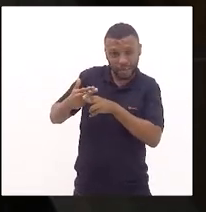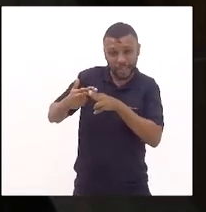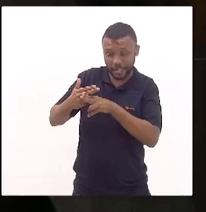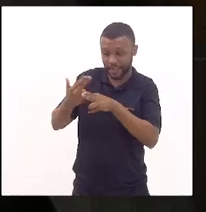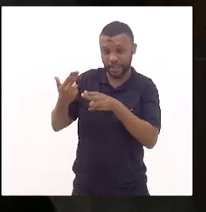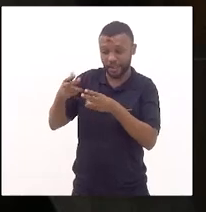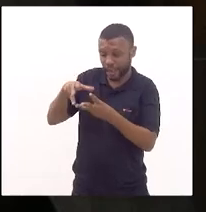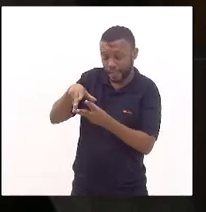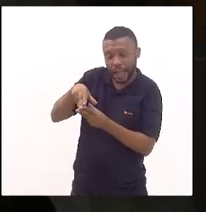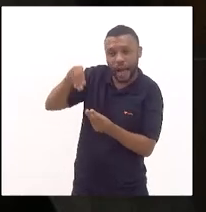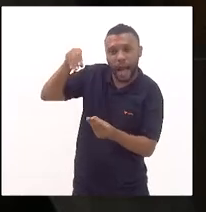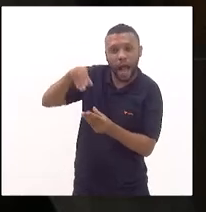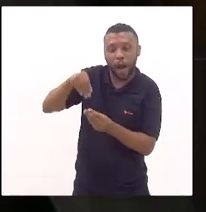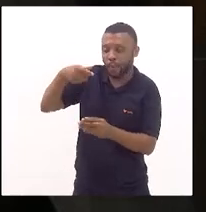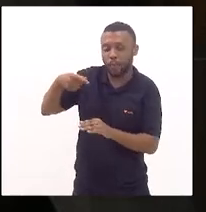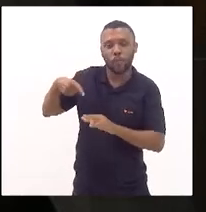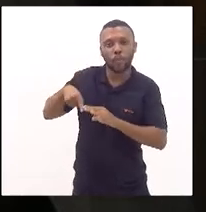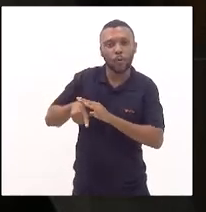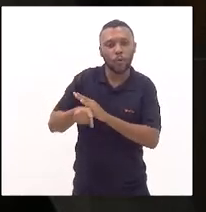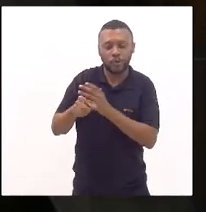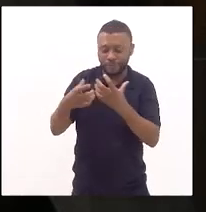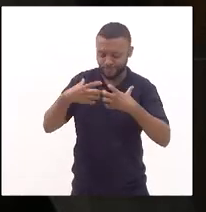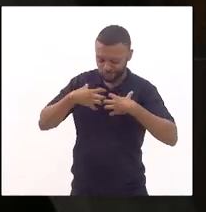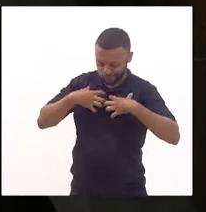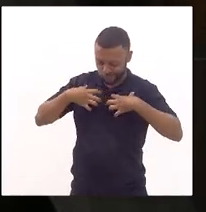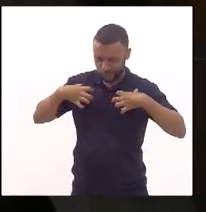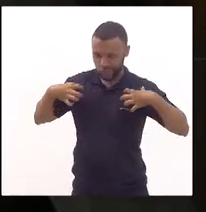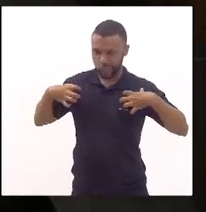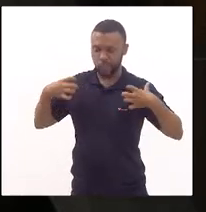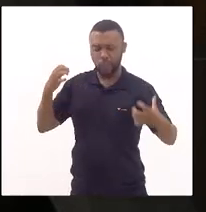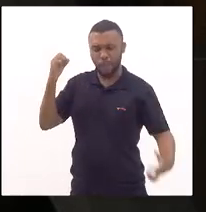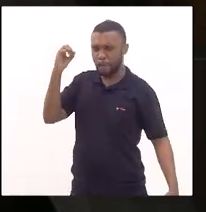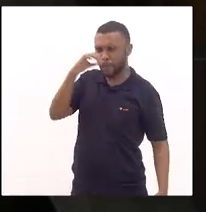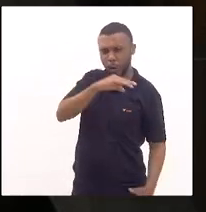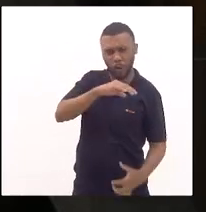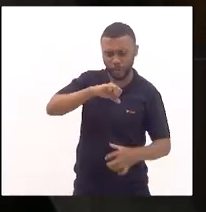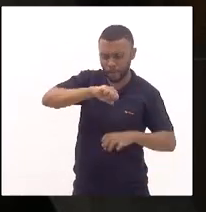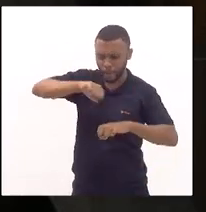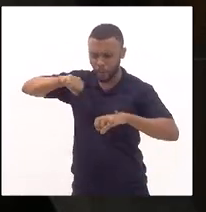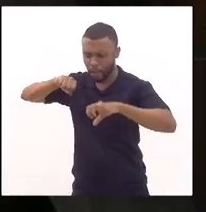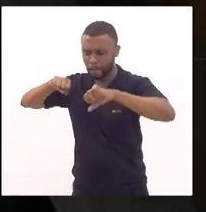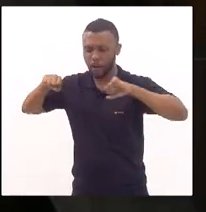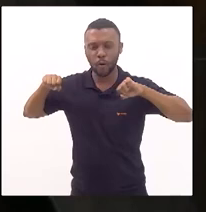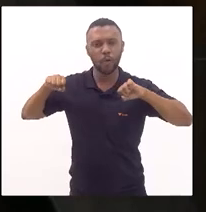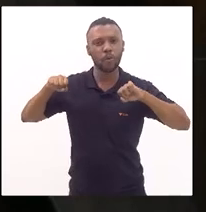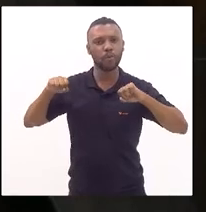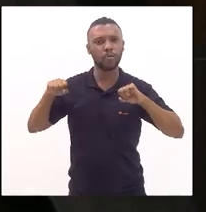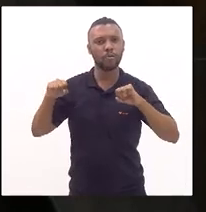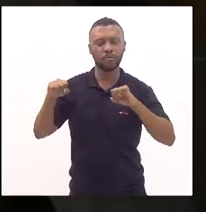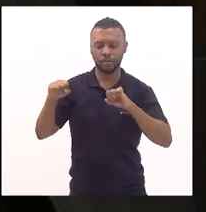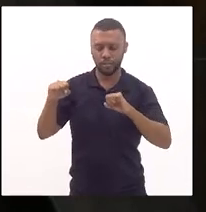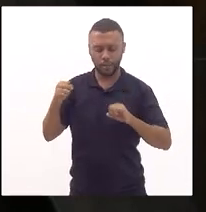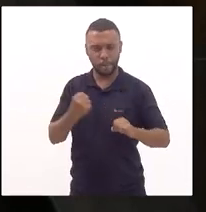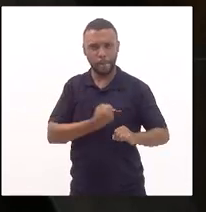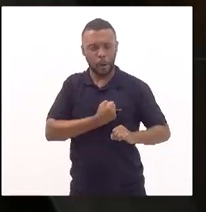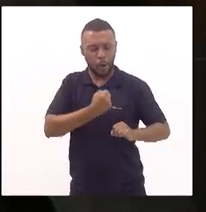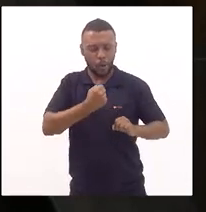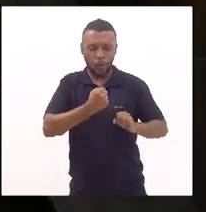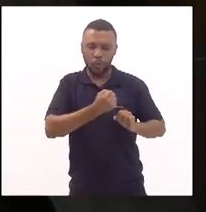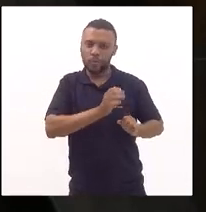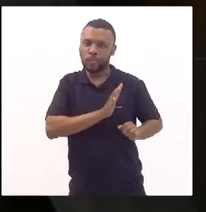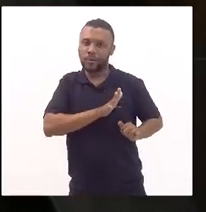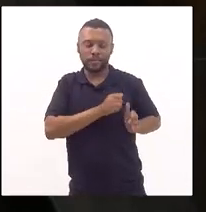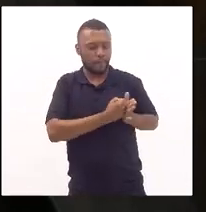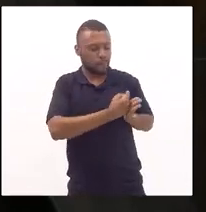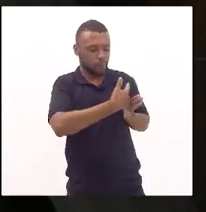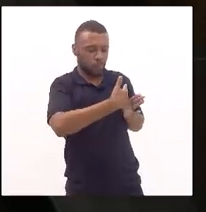até o fundo da alma. Estraçalha as entranhas sem piedade. Vai arrancando de dentro de você até sangrar o coração. Nem sempre é